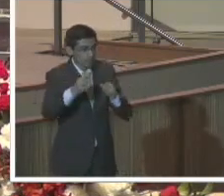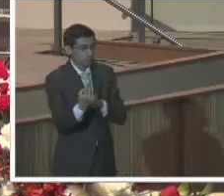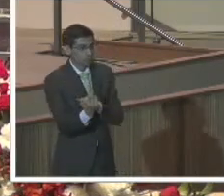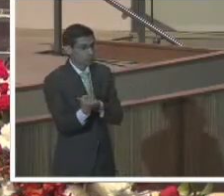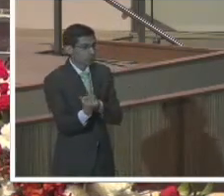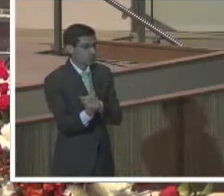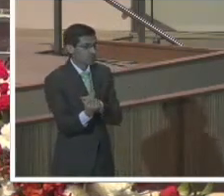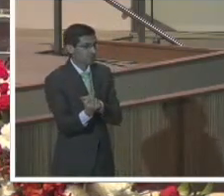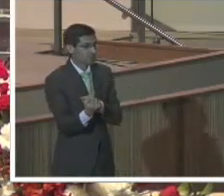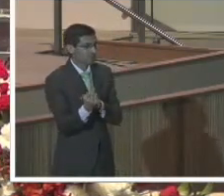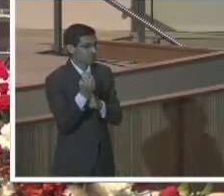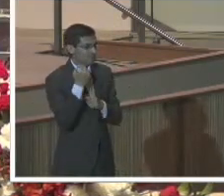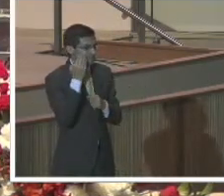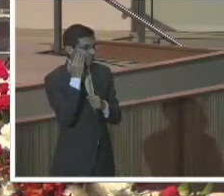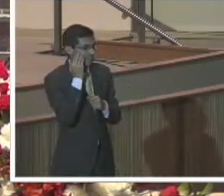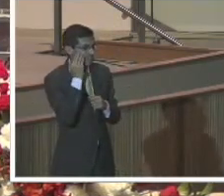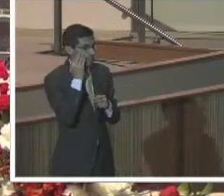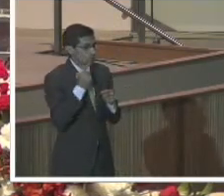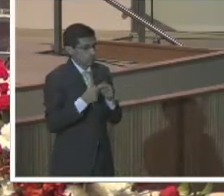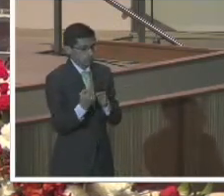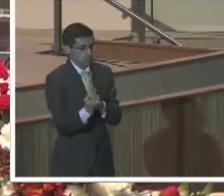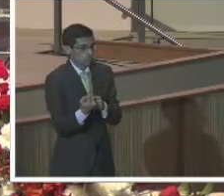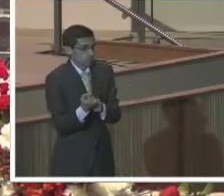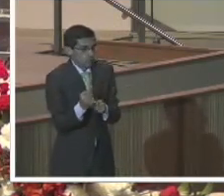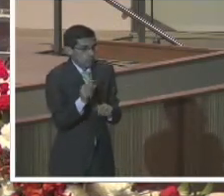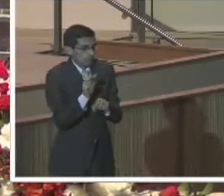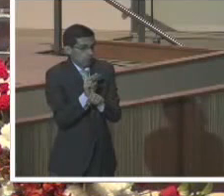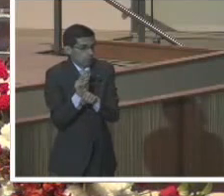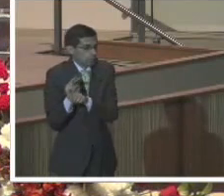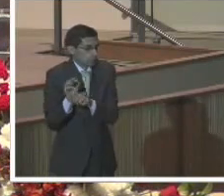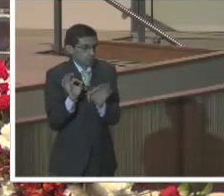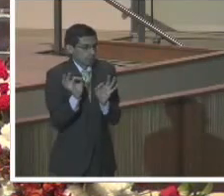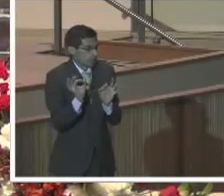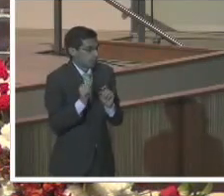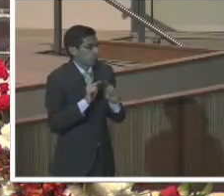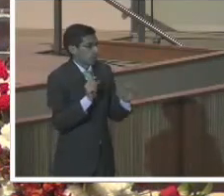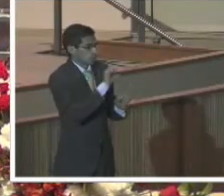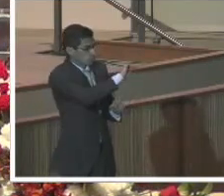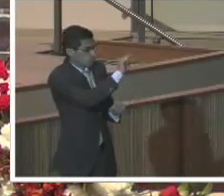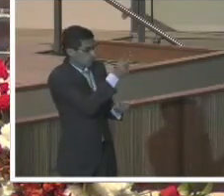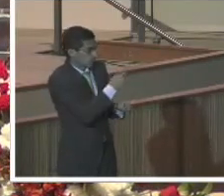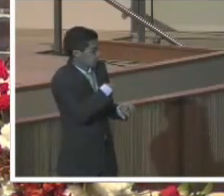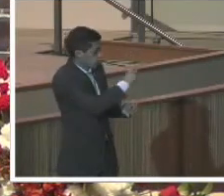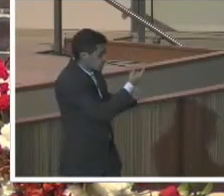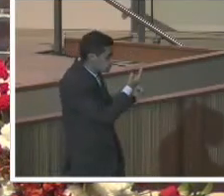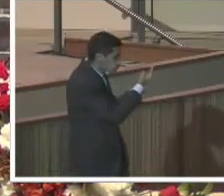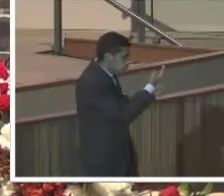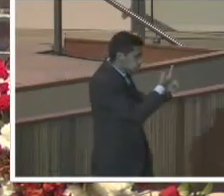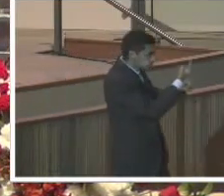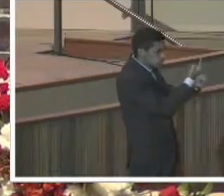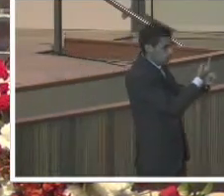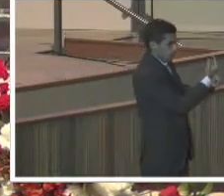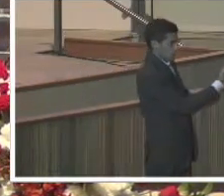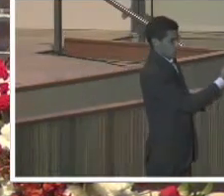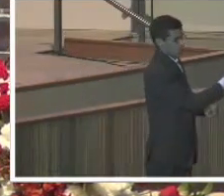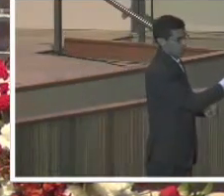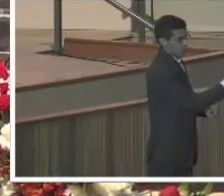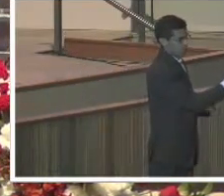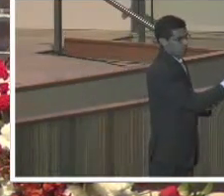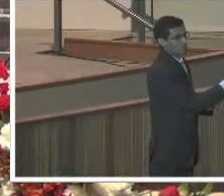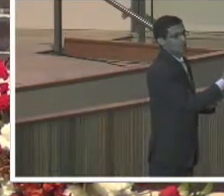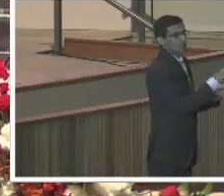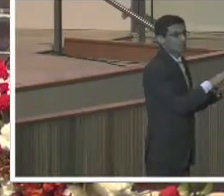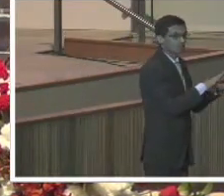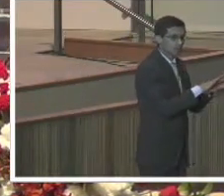a volta da ovelha perdida. E eu quero dizer para você que continua sendo custoso